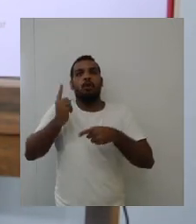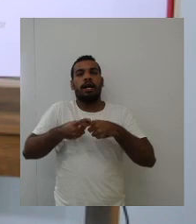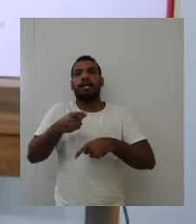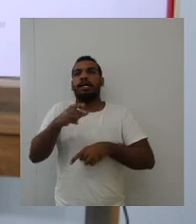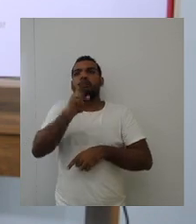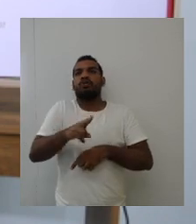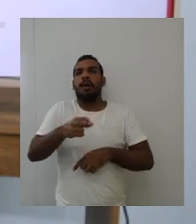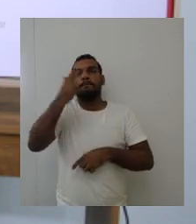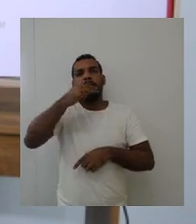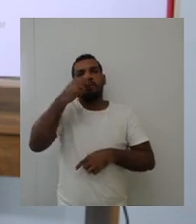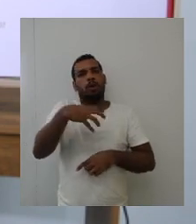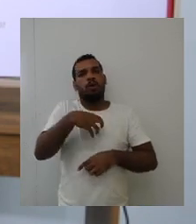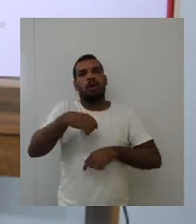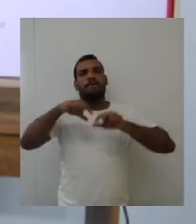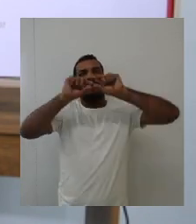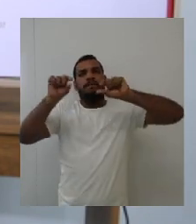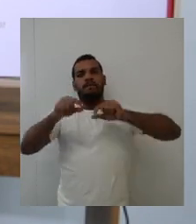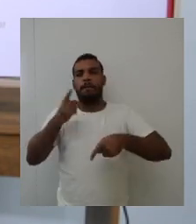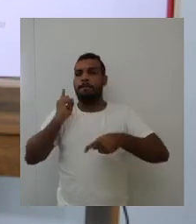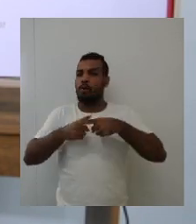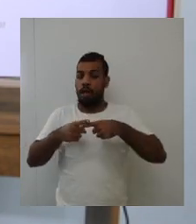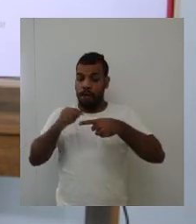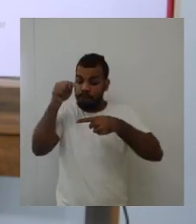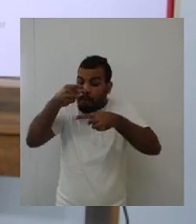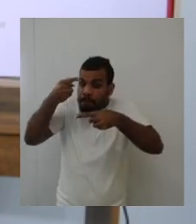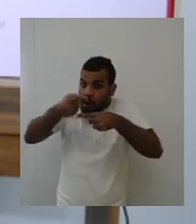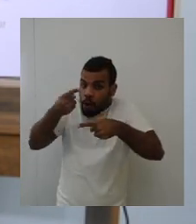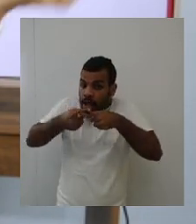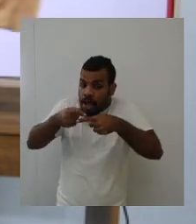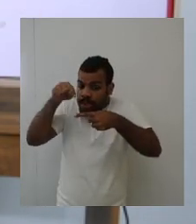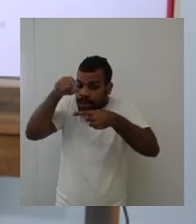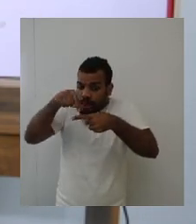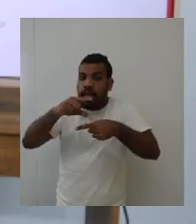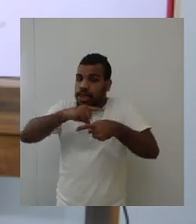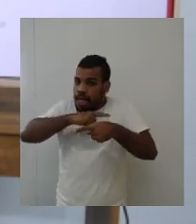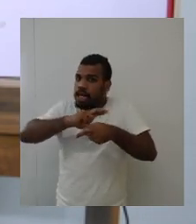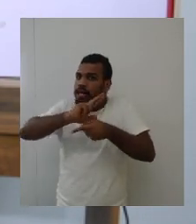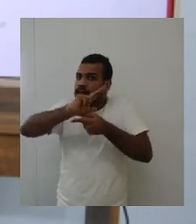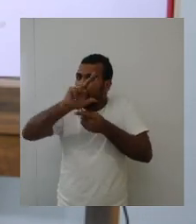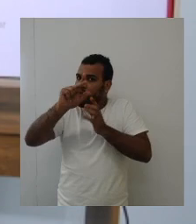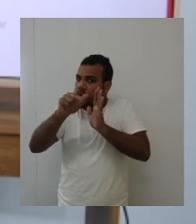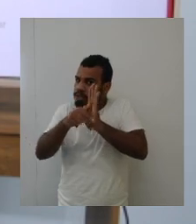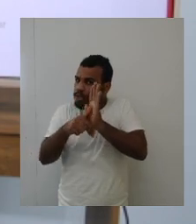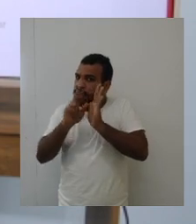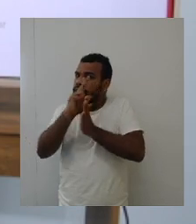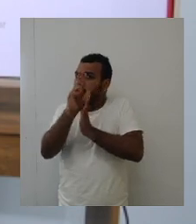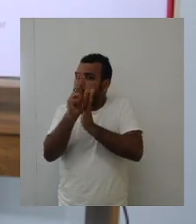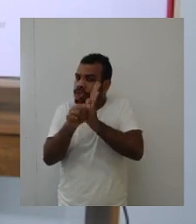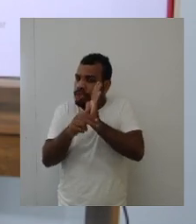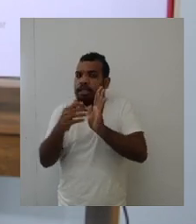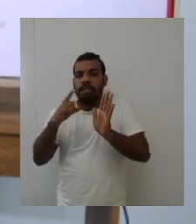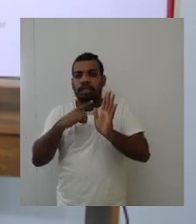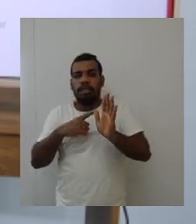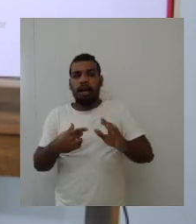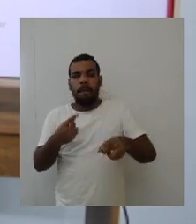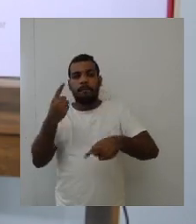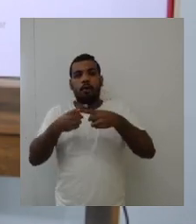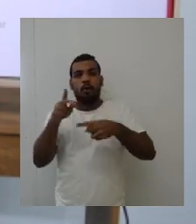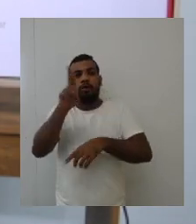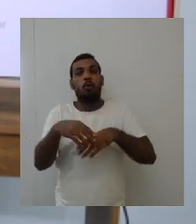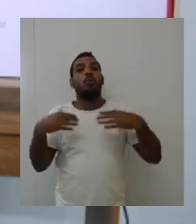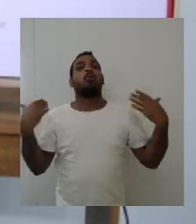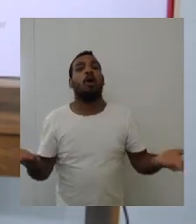construções o mesmo sentido. Os porquês, eles expressam sentidos diferentes, e aí eu vou saber, a depender do que eu quero dizer, que porquê utilizar e